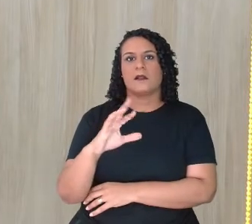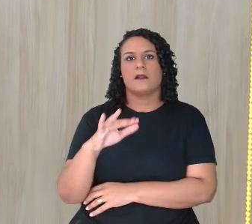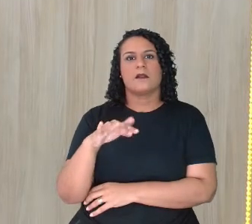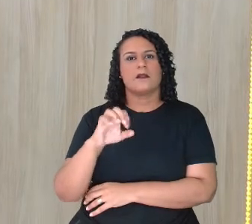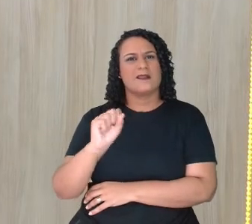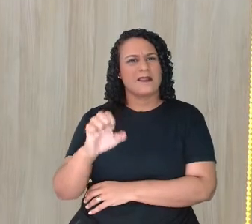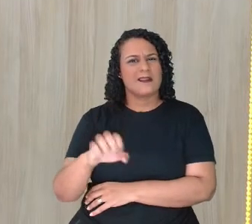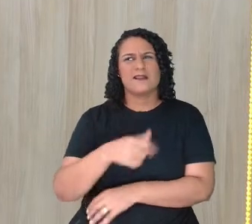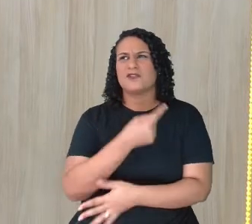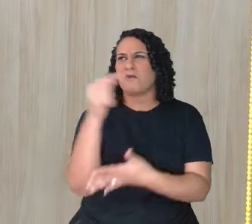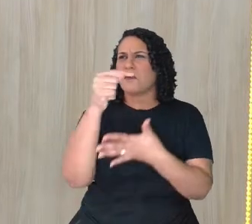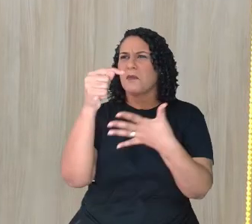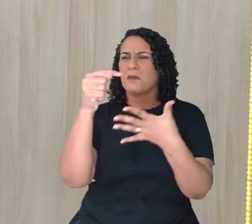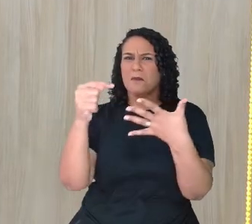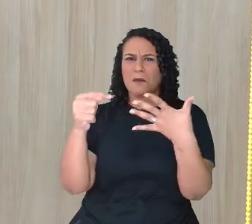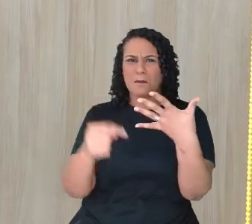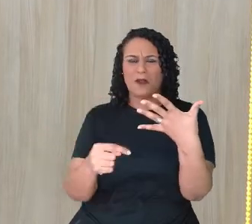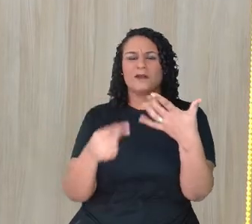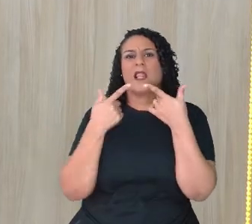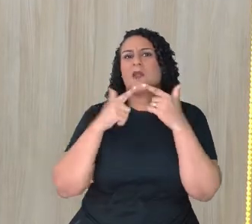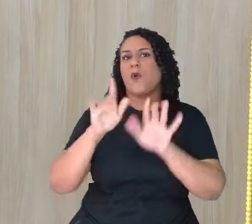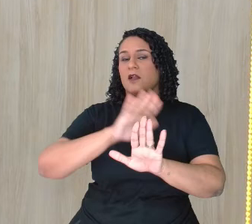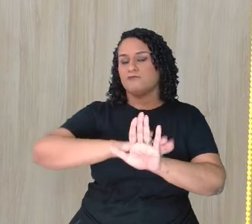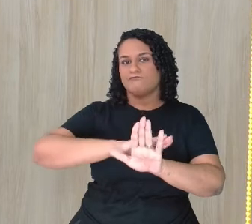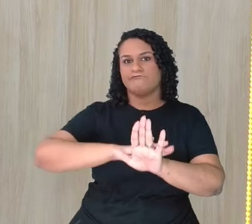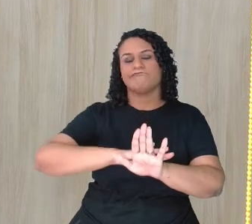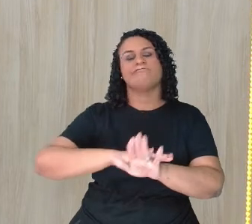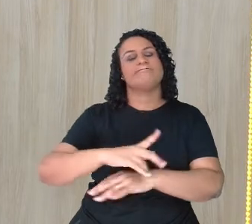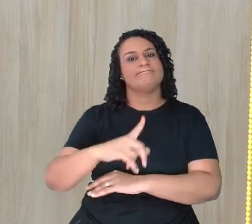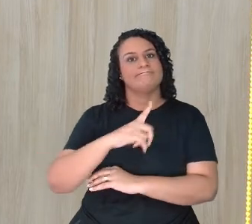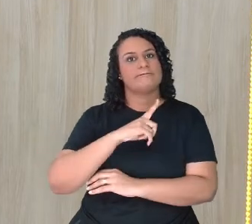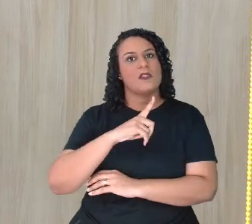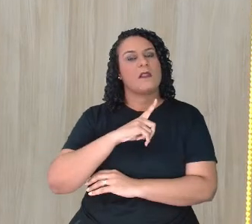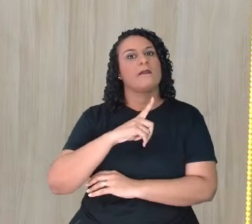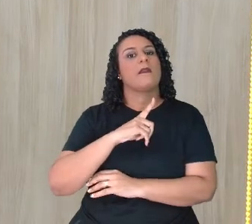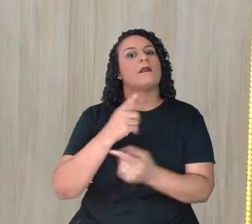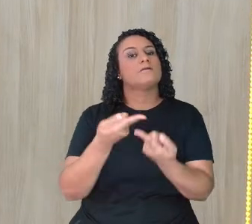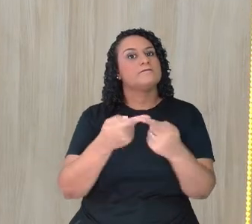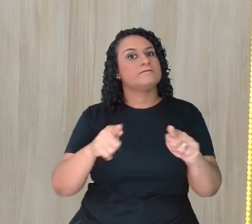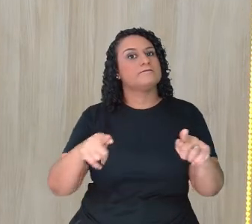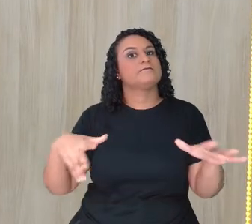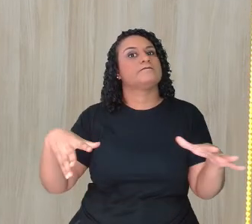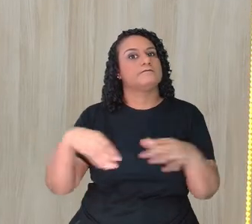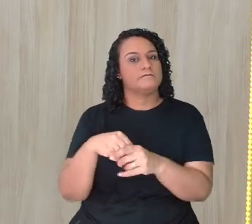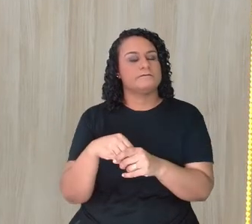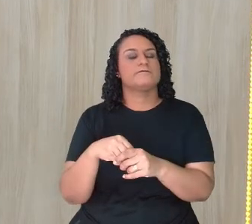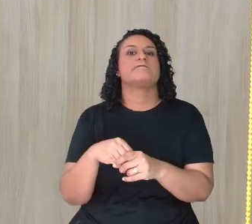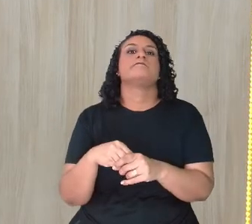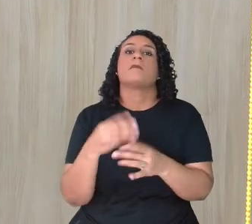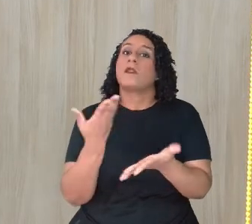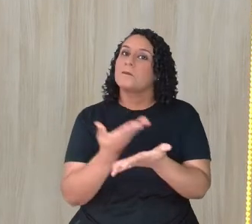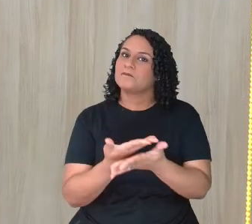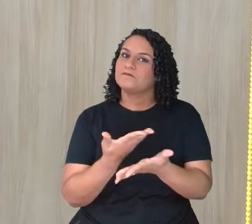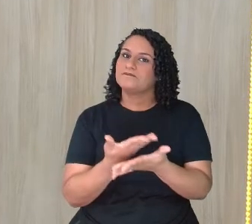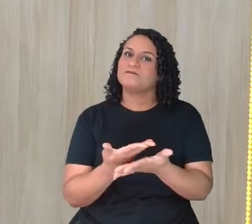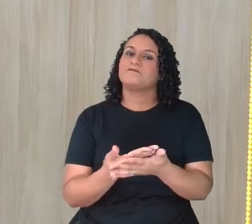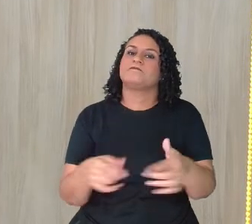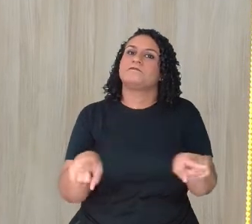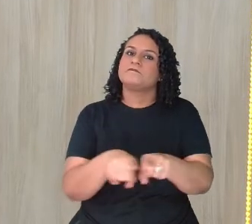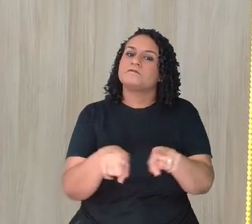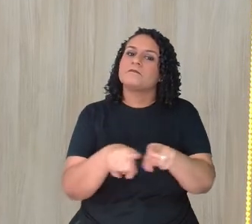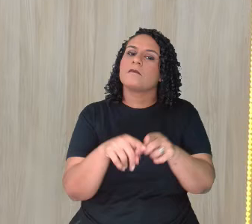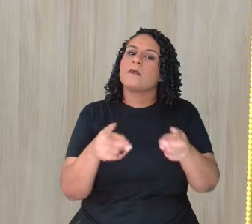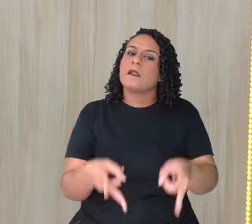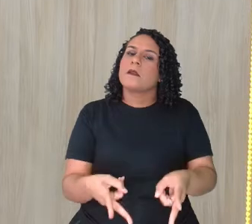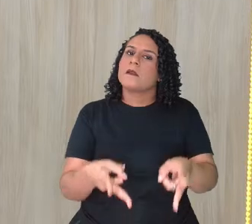elipse e tantas outras figuras de linguagens que nós temos e que estaremos trabalhando também, não é,